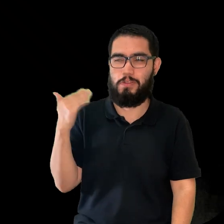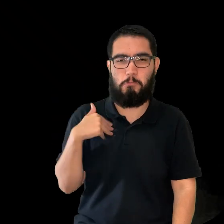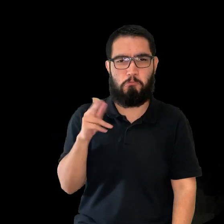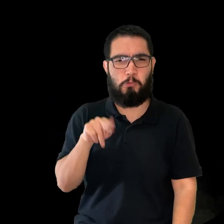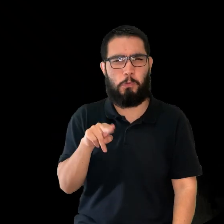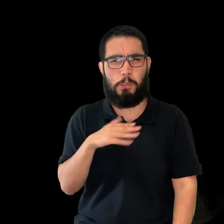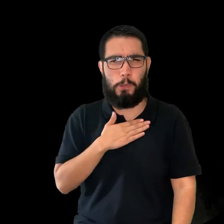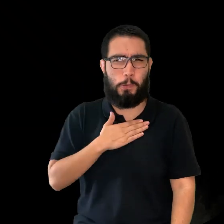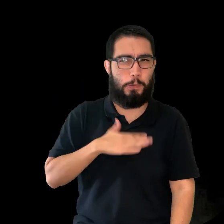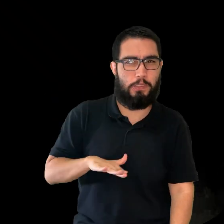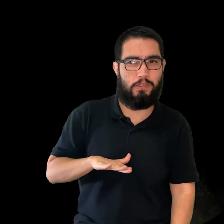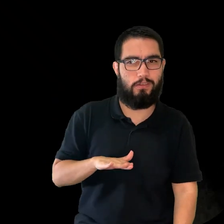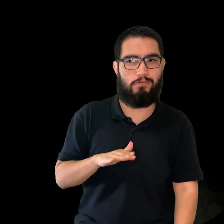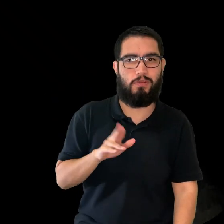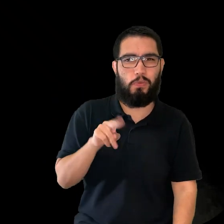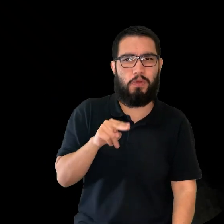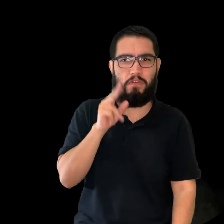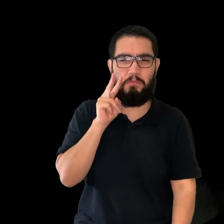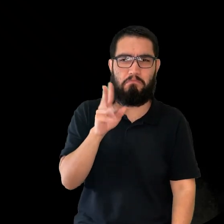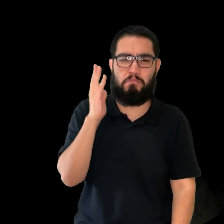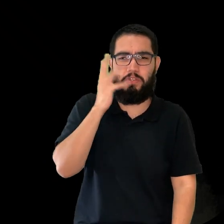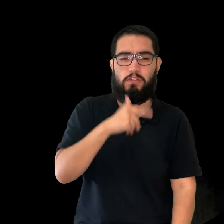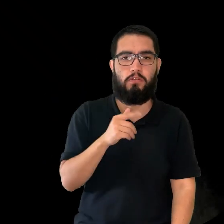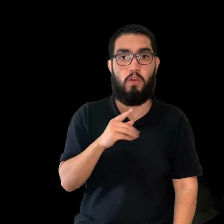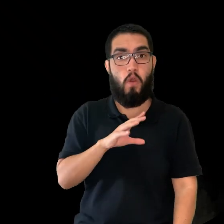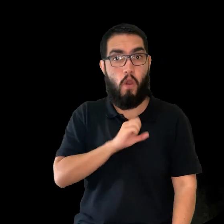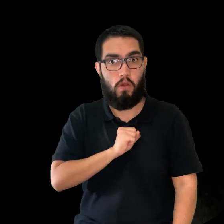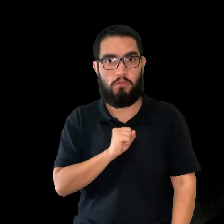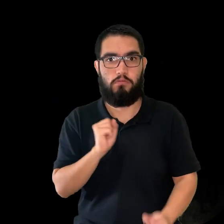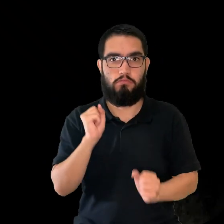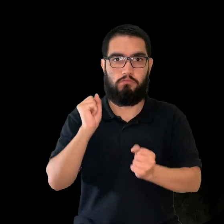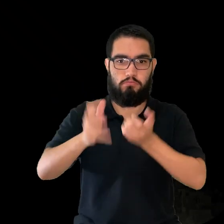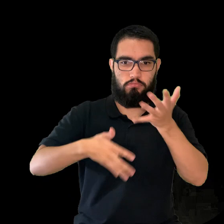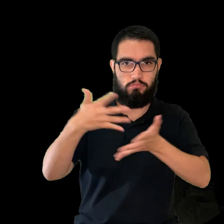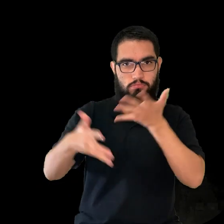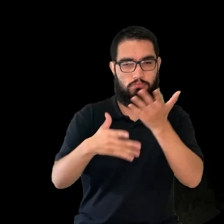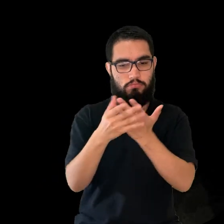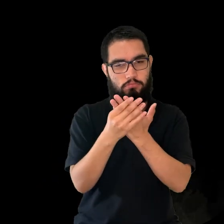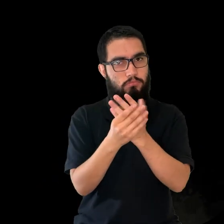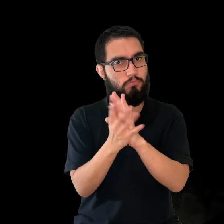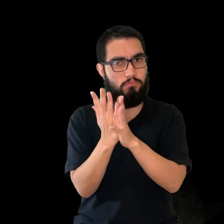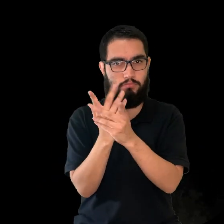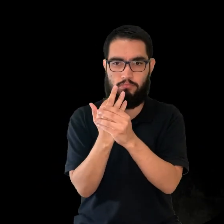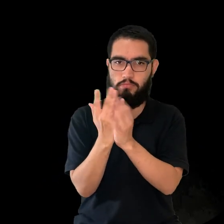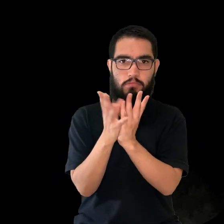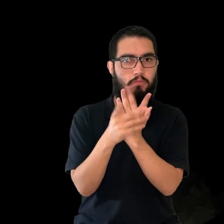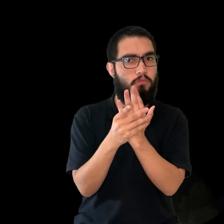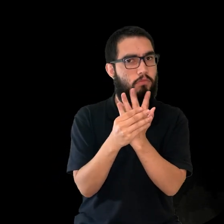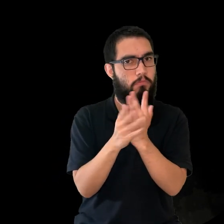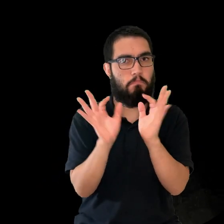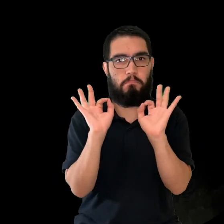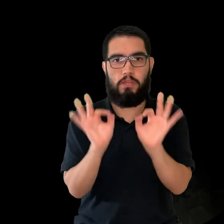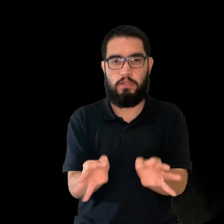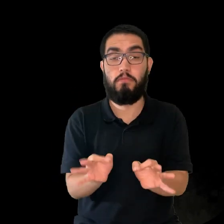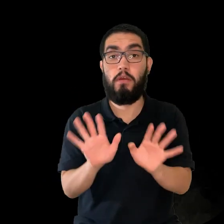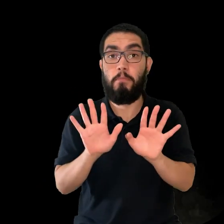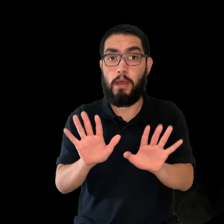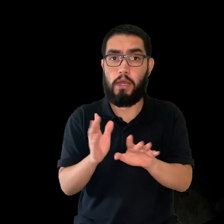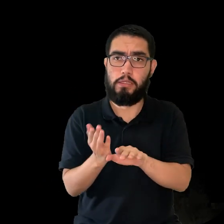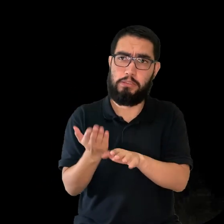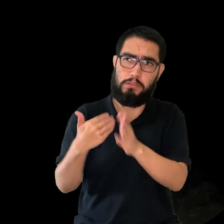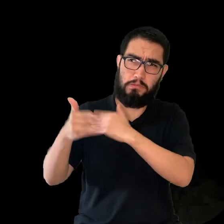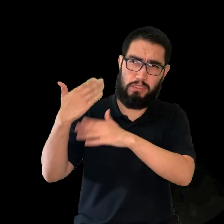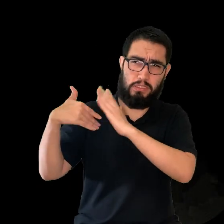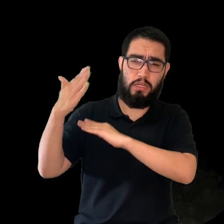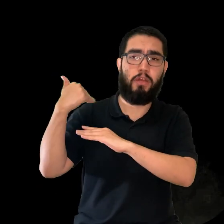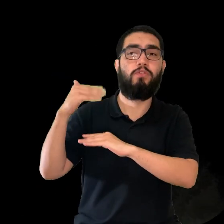confesso que eu nunca gostei, nunca achei assim bonito de ver. Eu gosto mesmo de sinalizar e ver os surdos utilizando as suas mãos. Mas